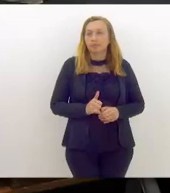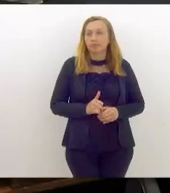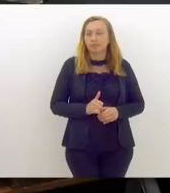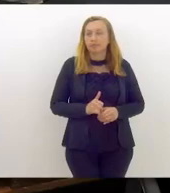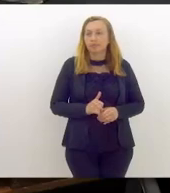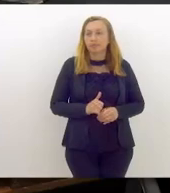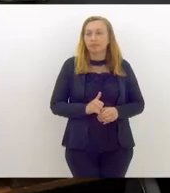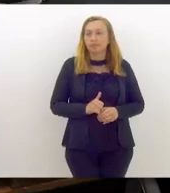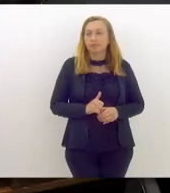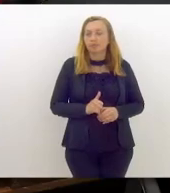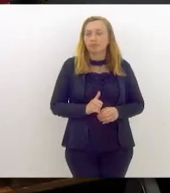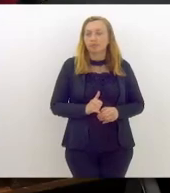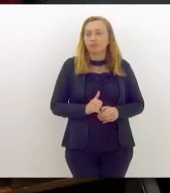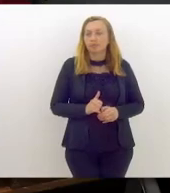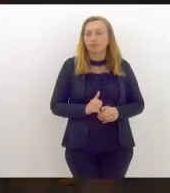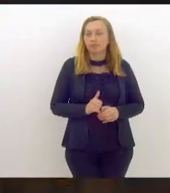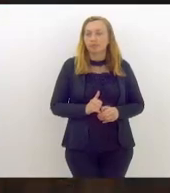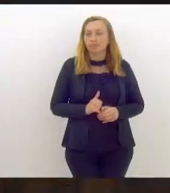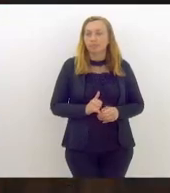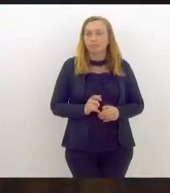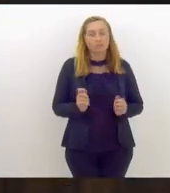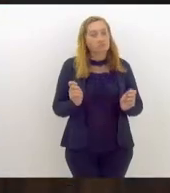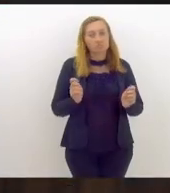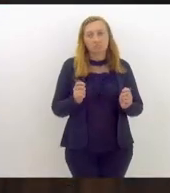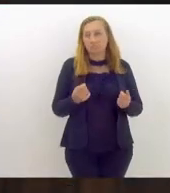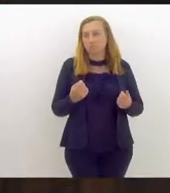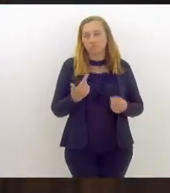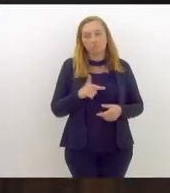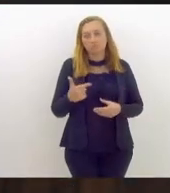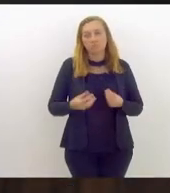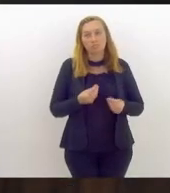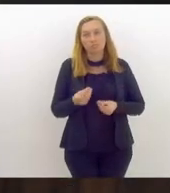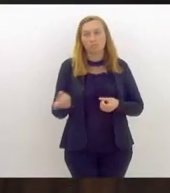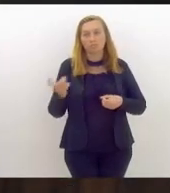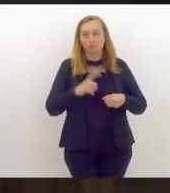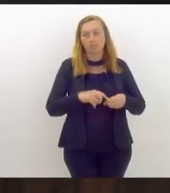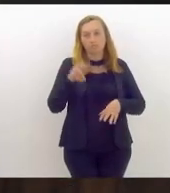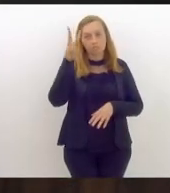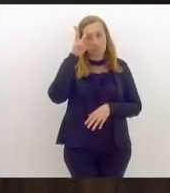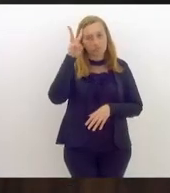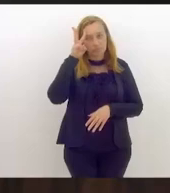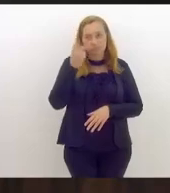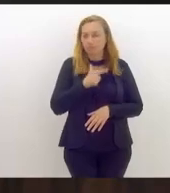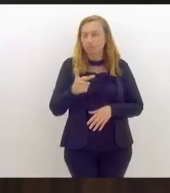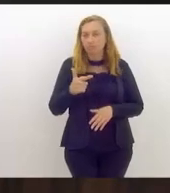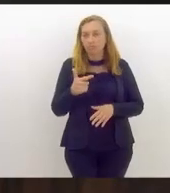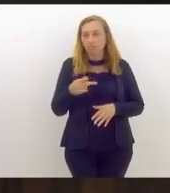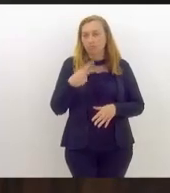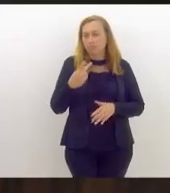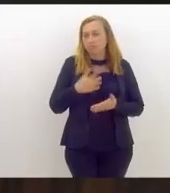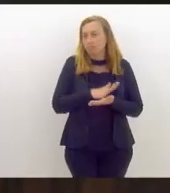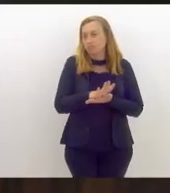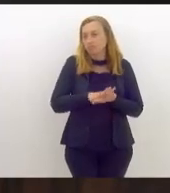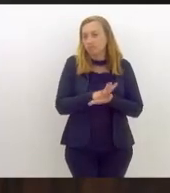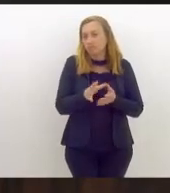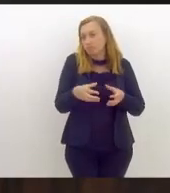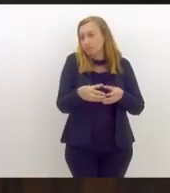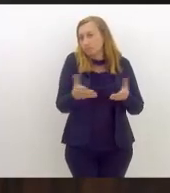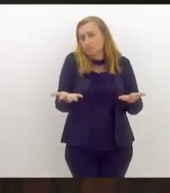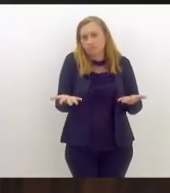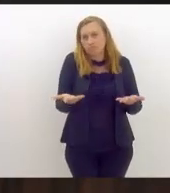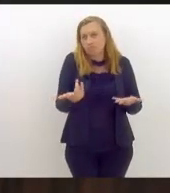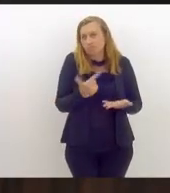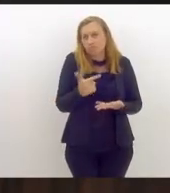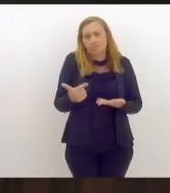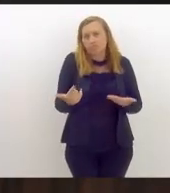Presidente, olha só, não há possibilidade. O projeto volta terça-feira. Não tem parecer para a comissão para cobrar.